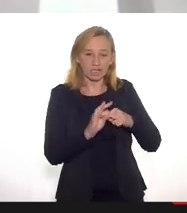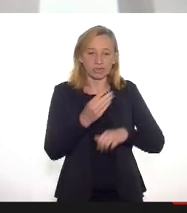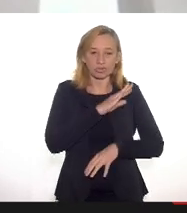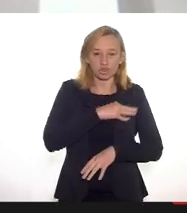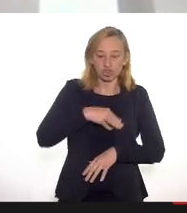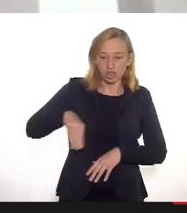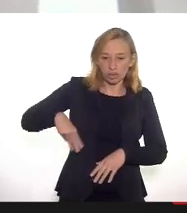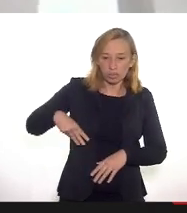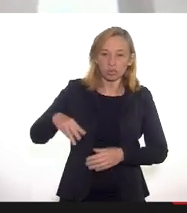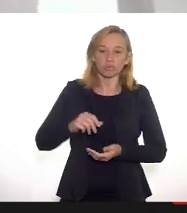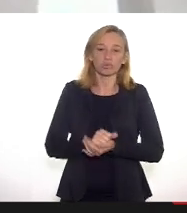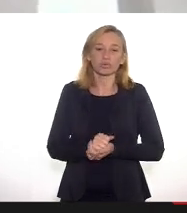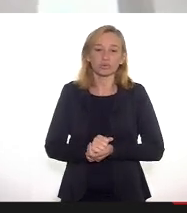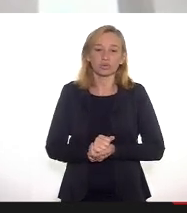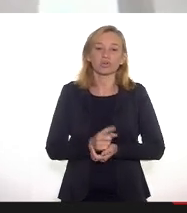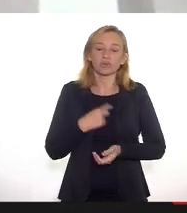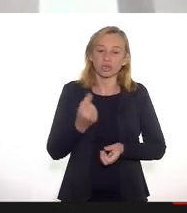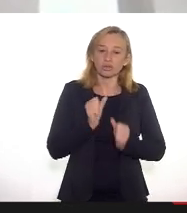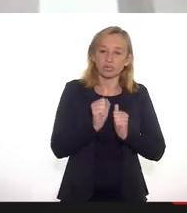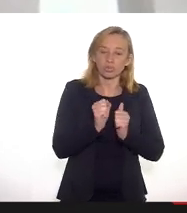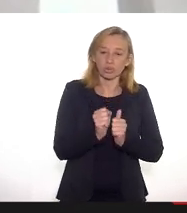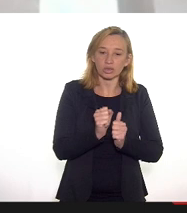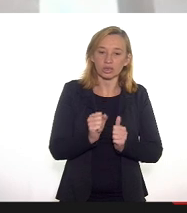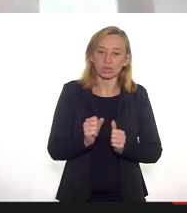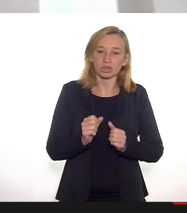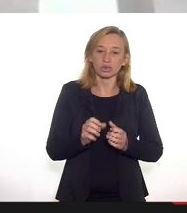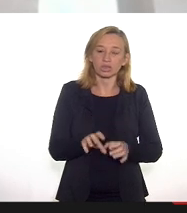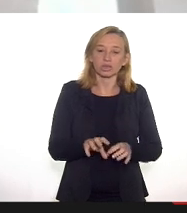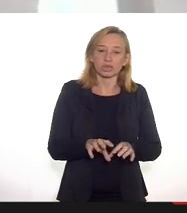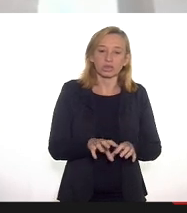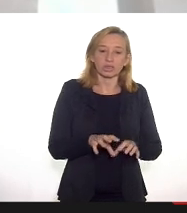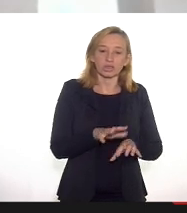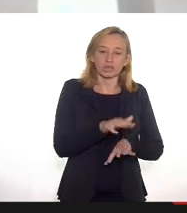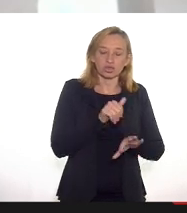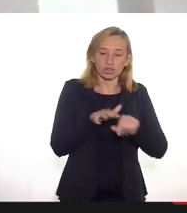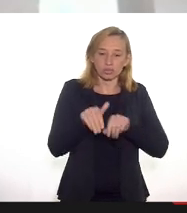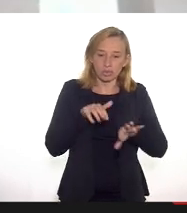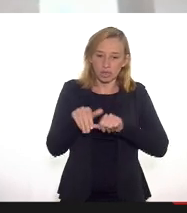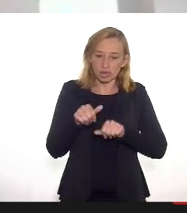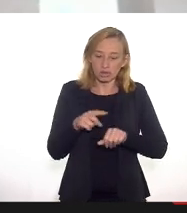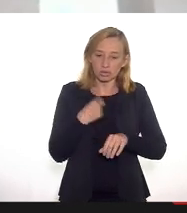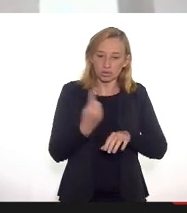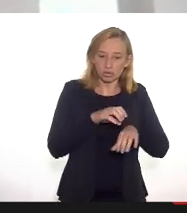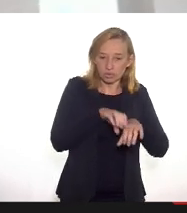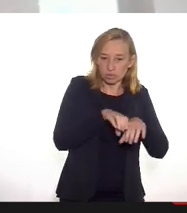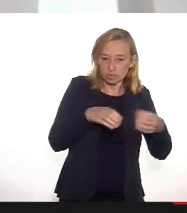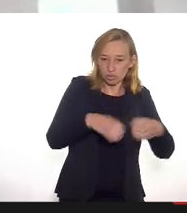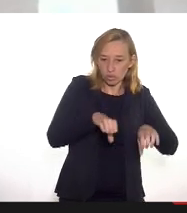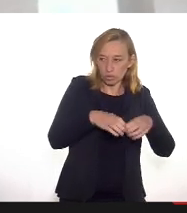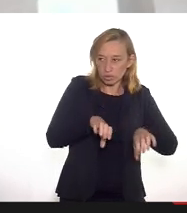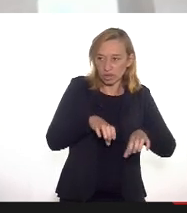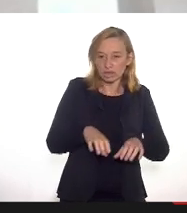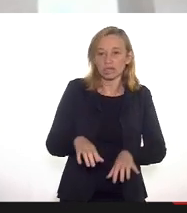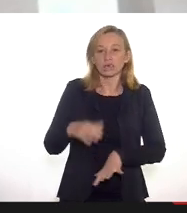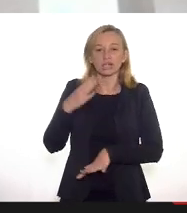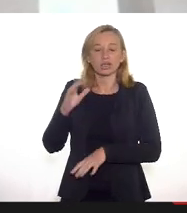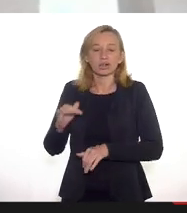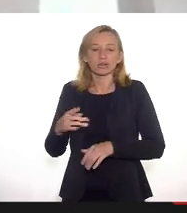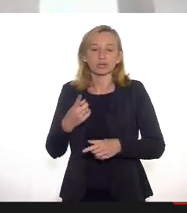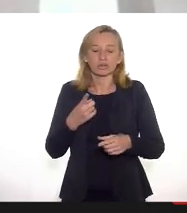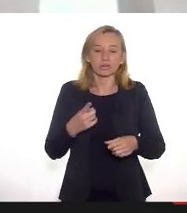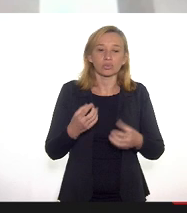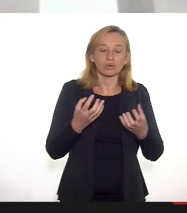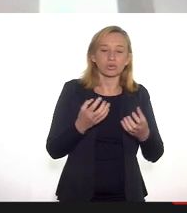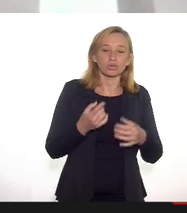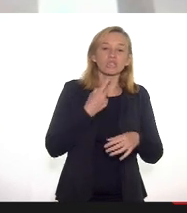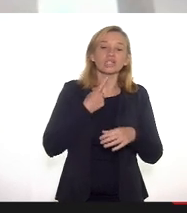Governo do Estado, para que a gente possa convocar aí os nossos concursados. É a intenção da FAETEC, a intenção do